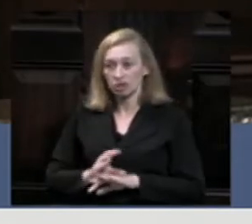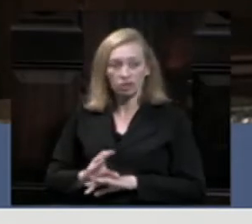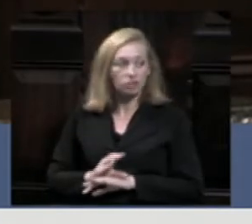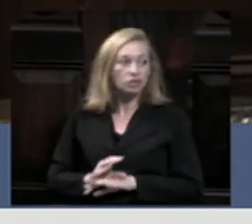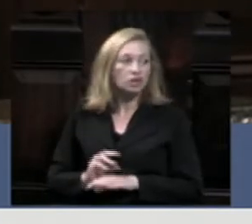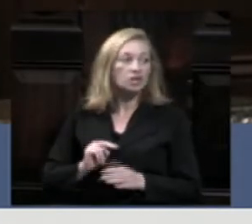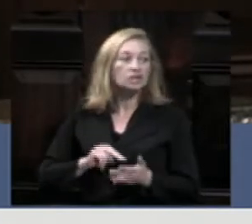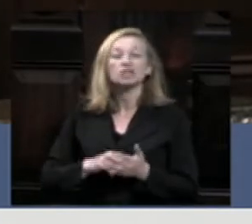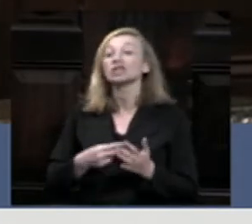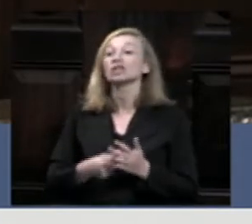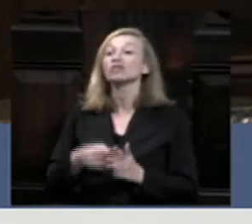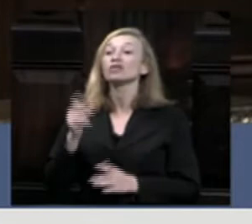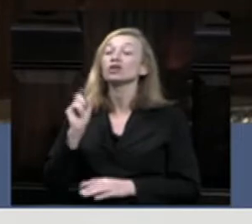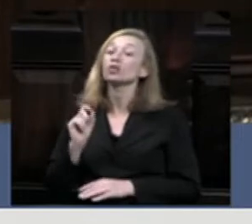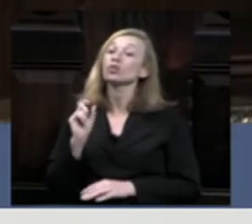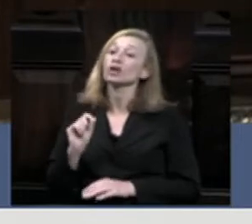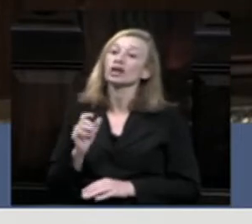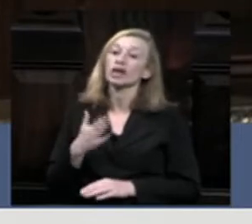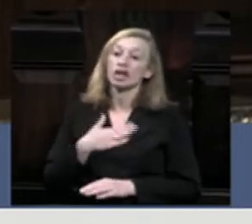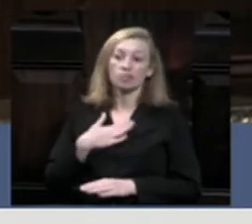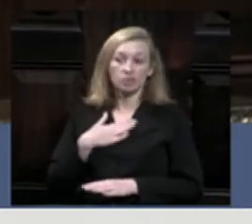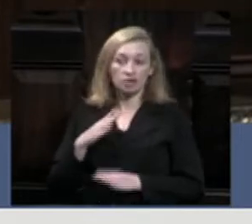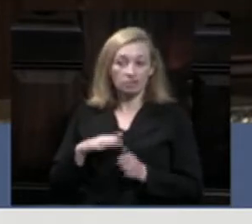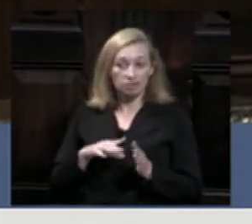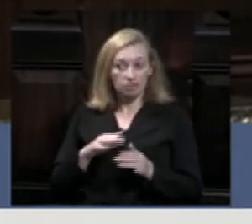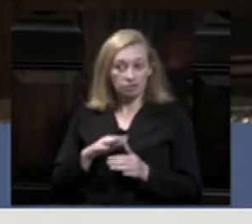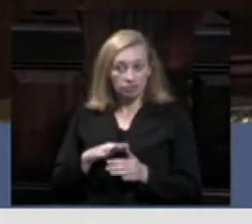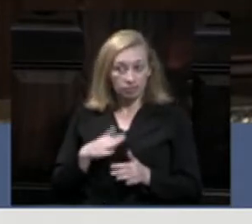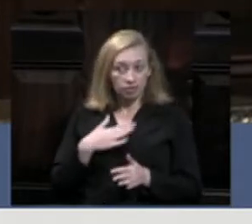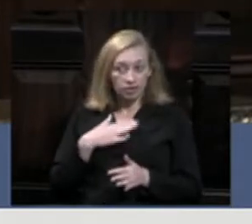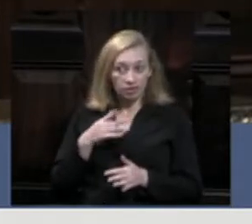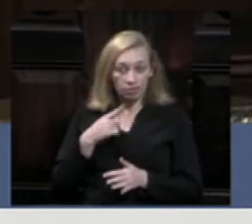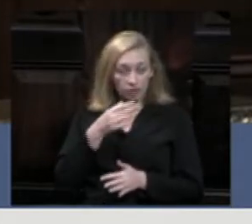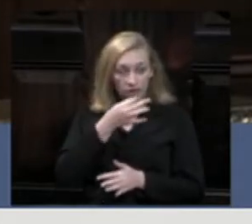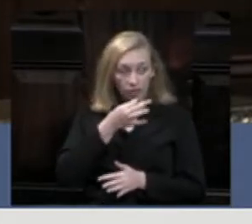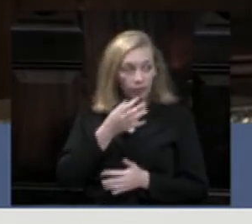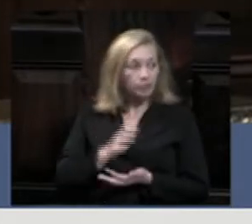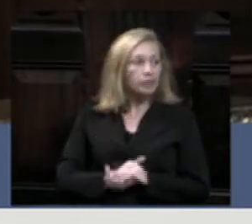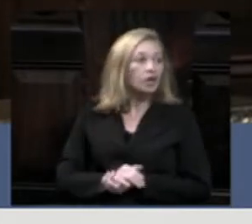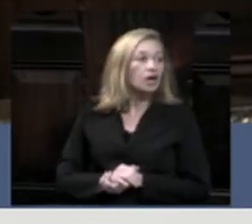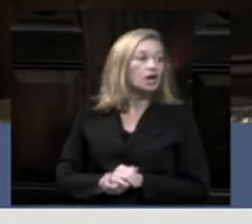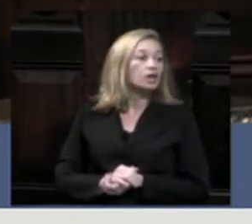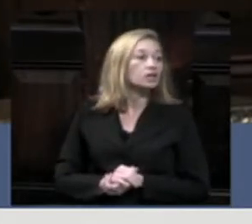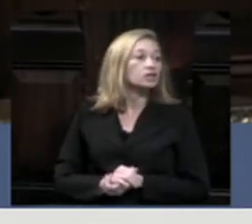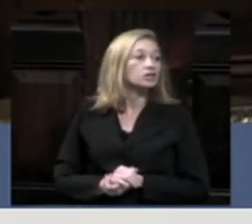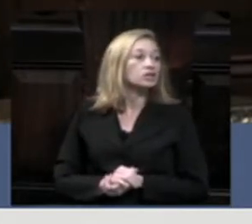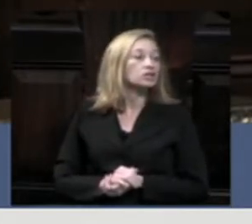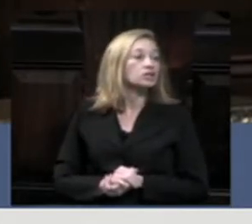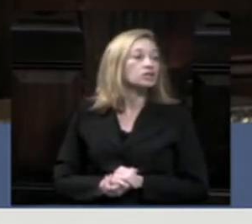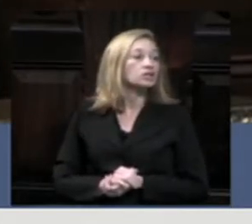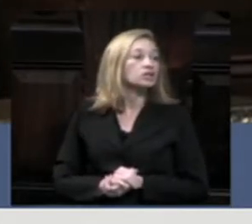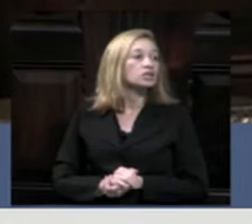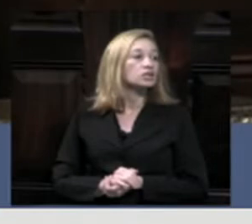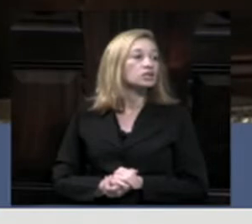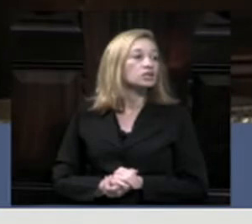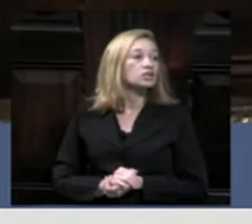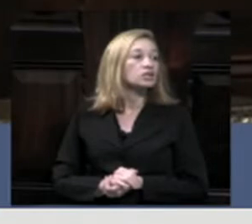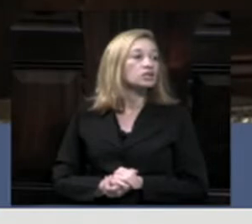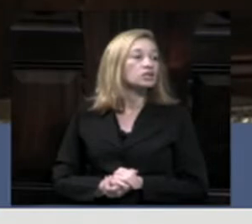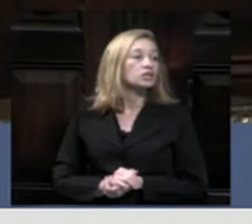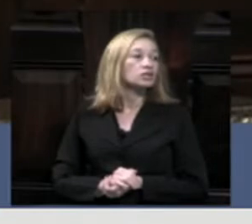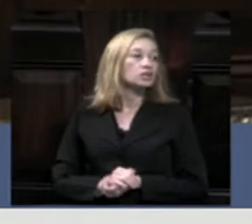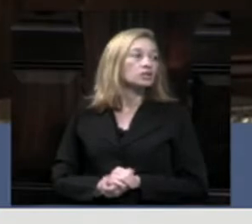Significa, na minha avaliação, a possibilidade, caso licenças tenham